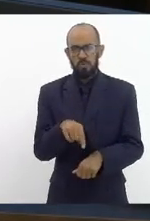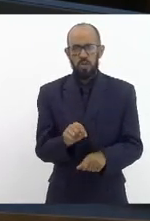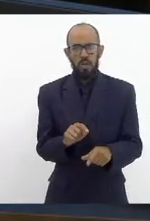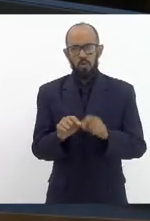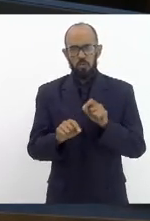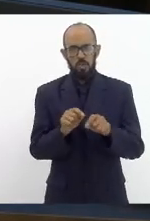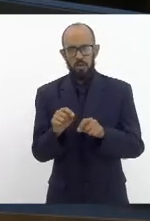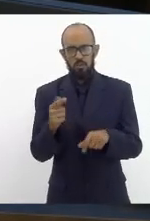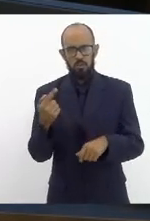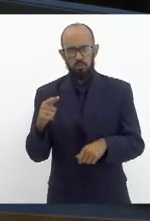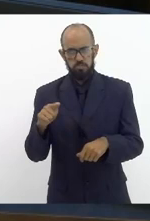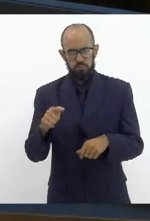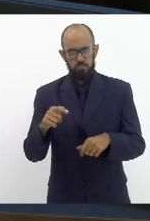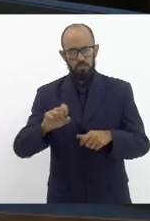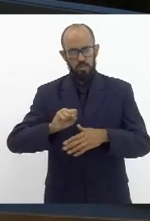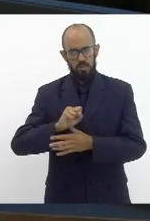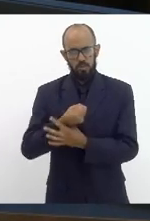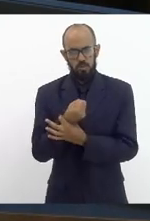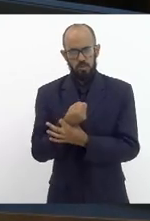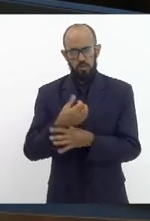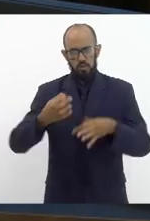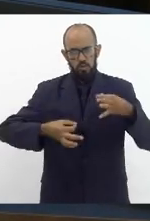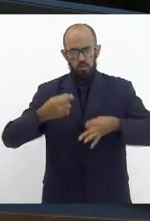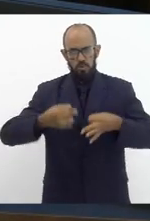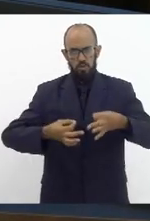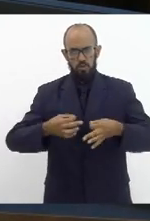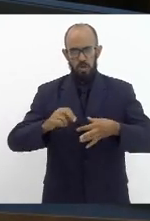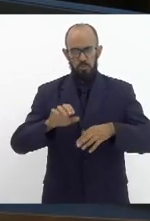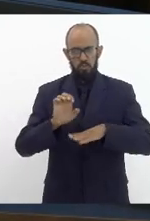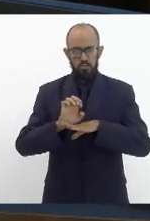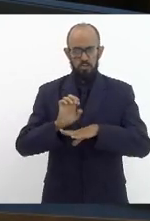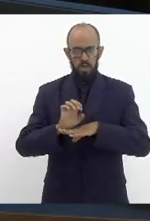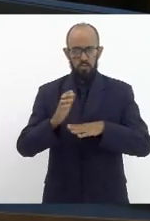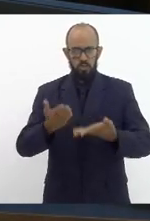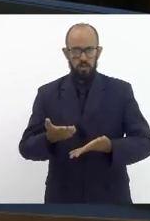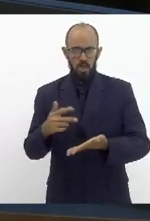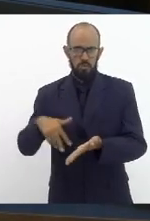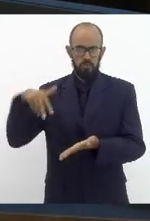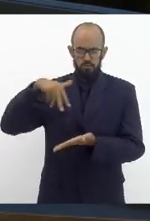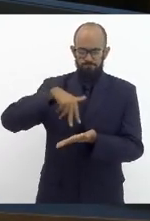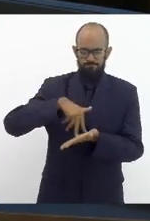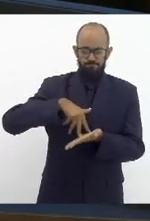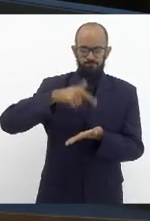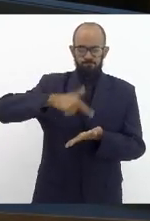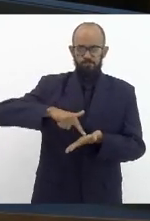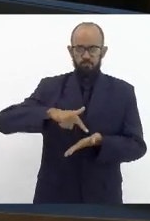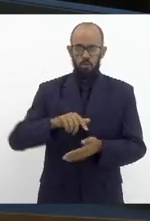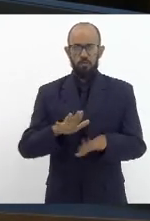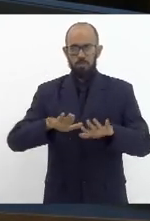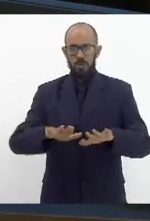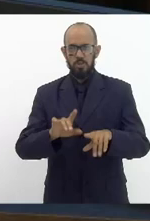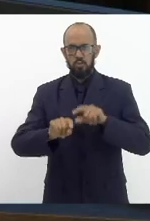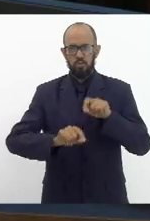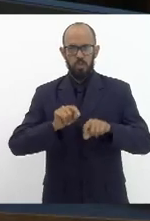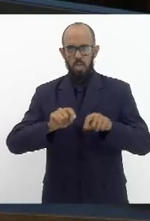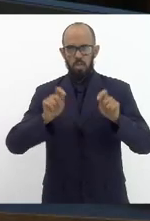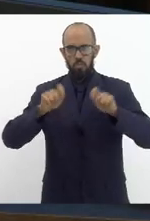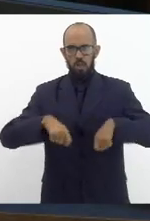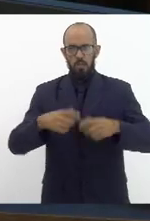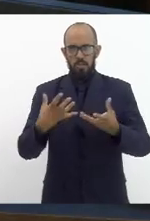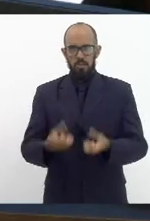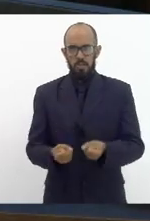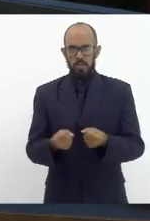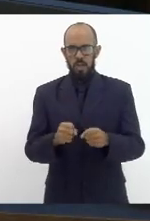a segurança jurídica num Estado que está querendo se reerguer. Agora, eu não posso, deputado Carlos Augusto, aceitar